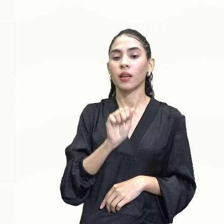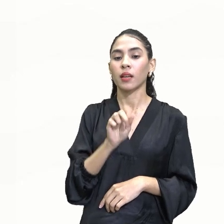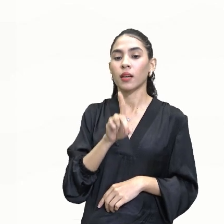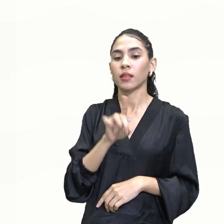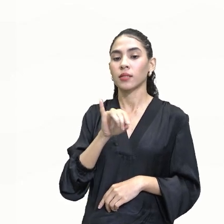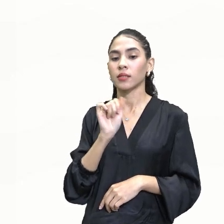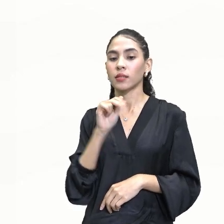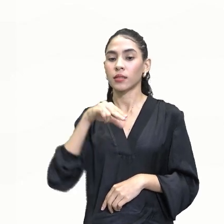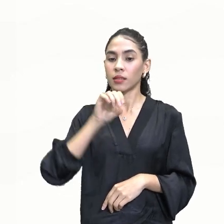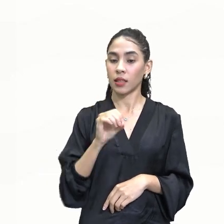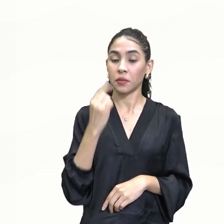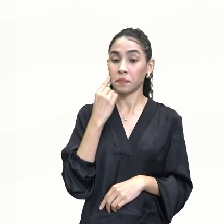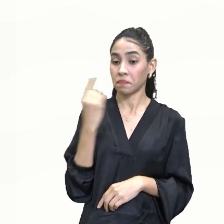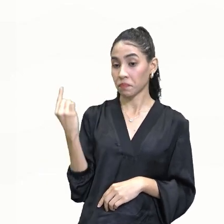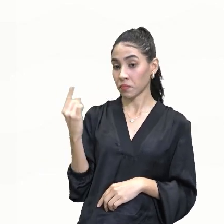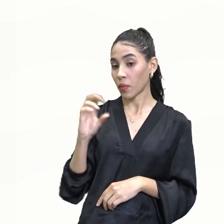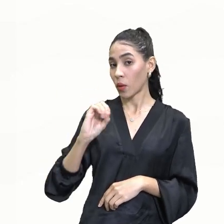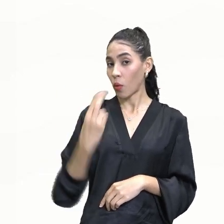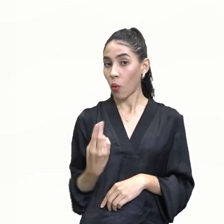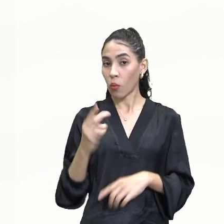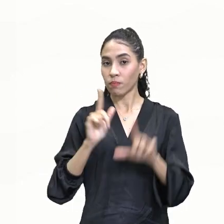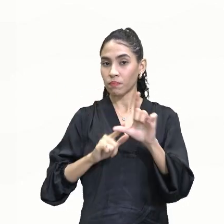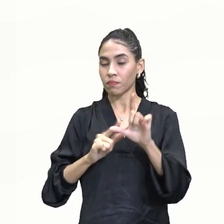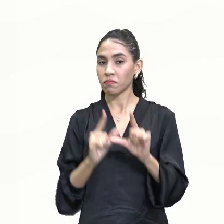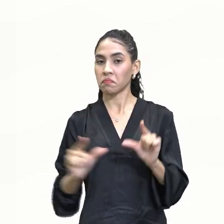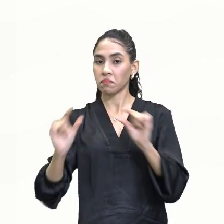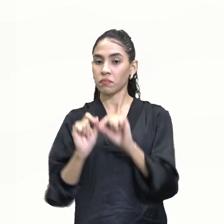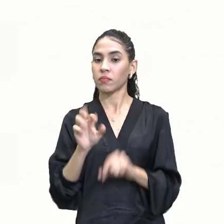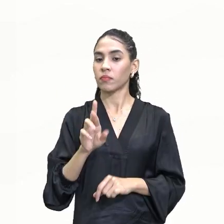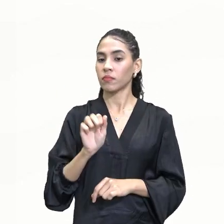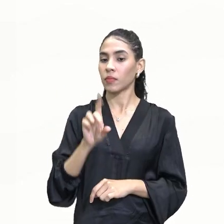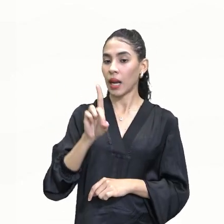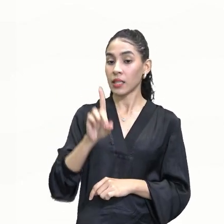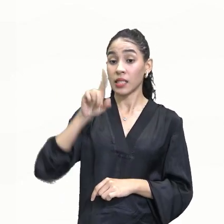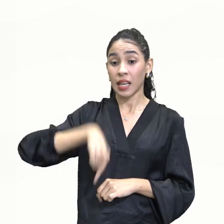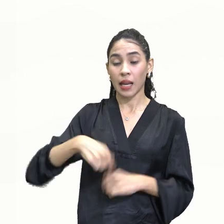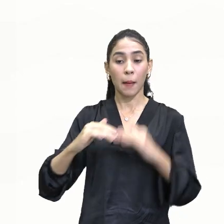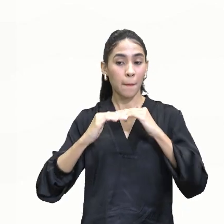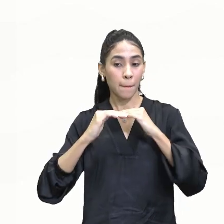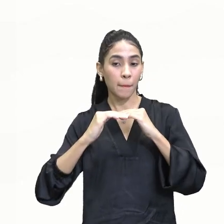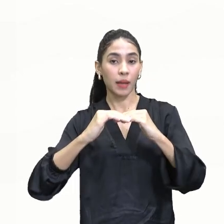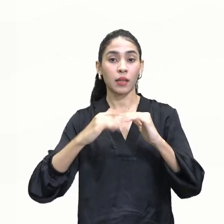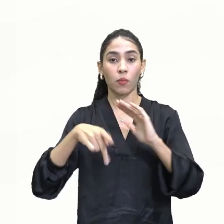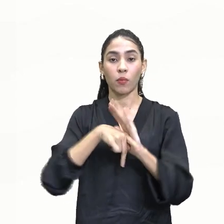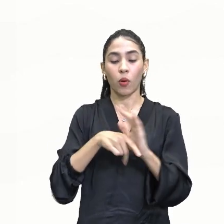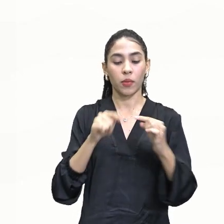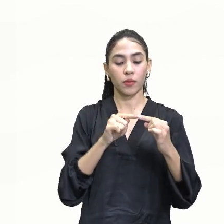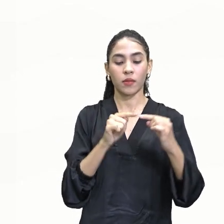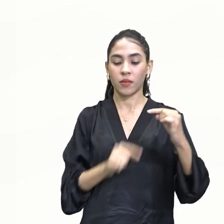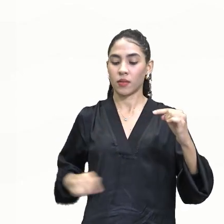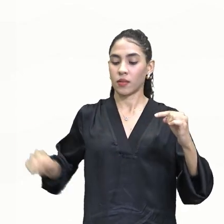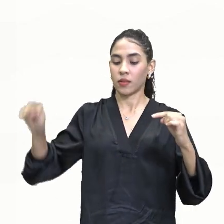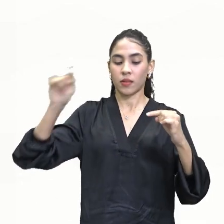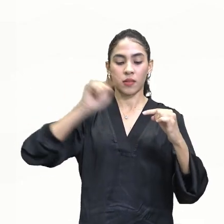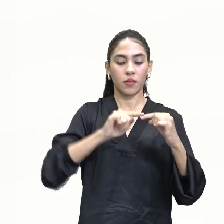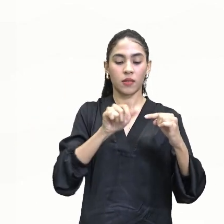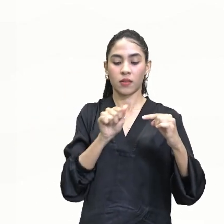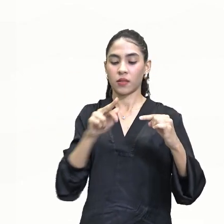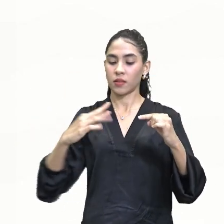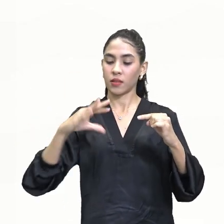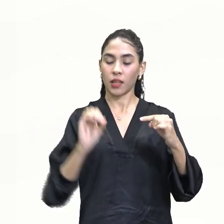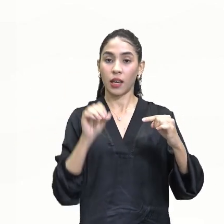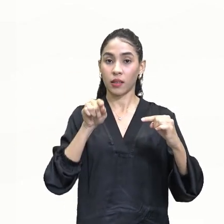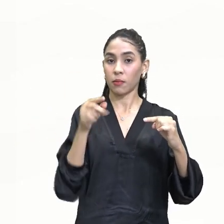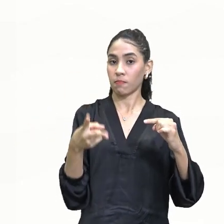bem? O radiano é a unidade padrão de medida do arco. E perceba como ele